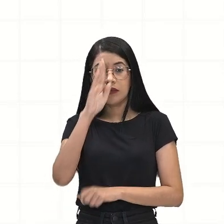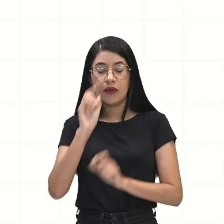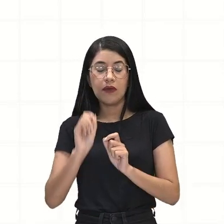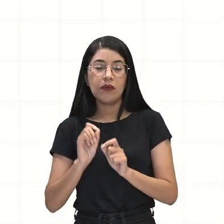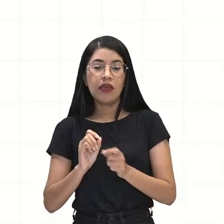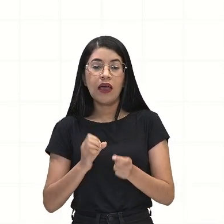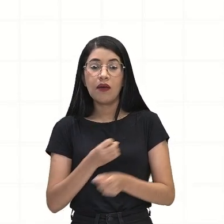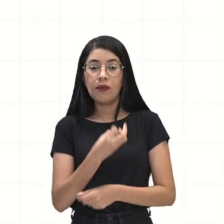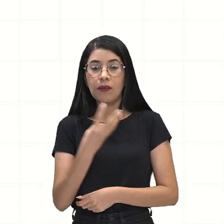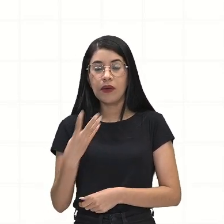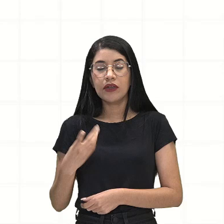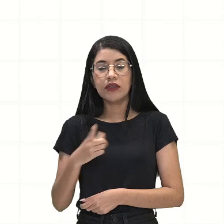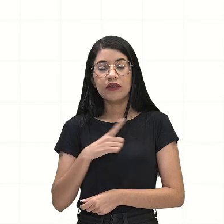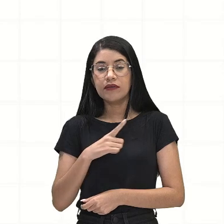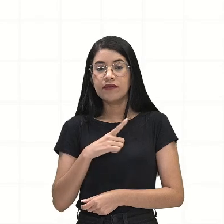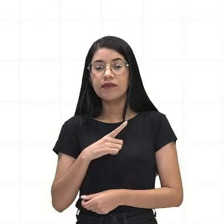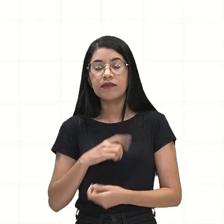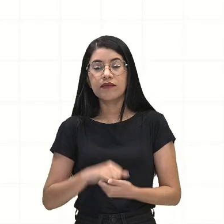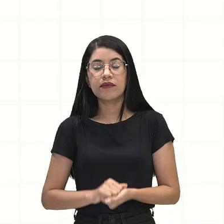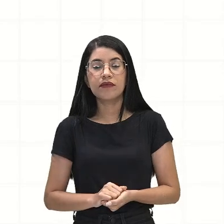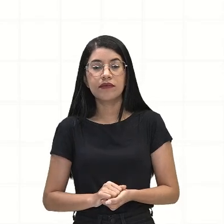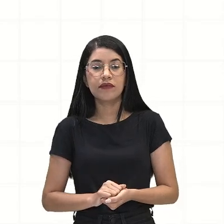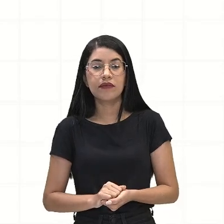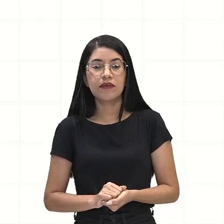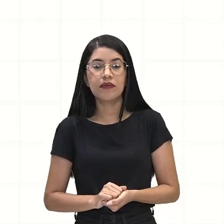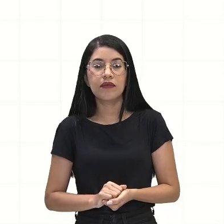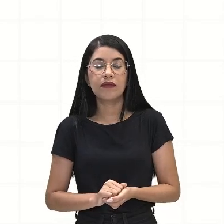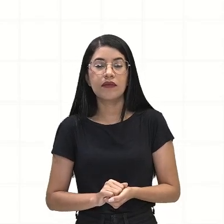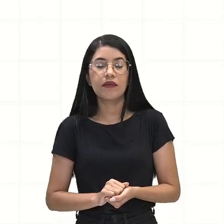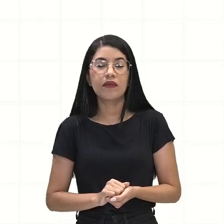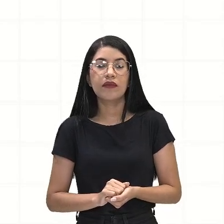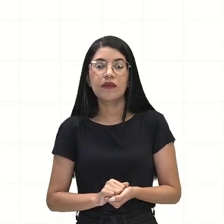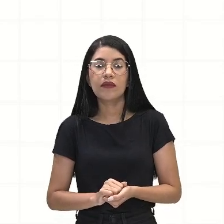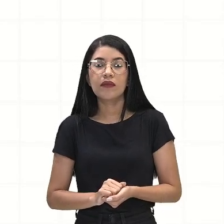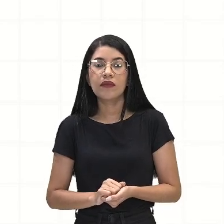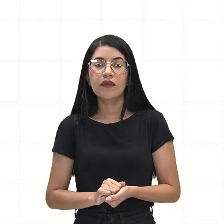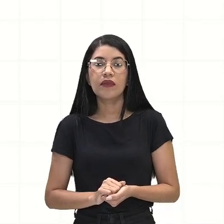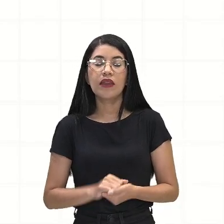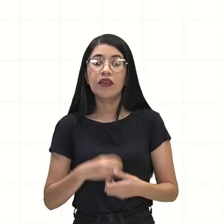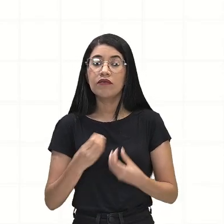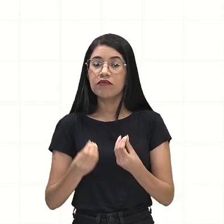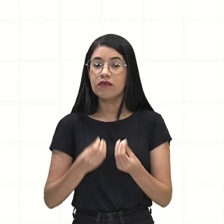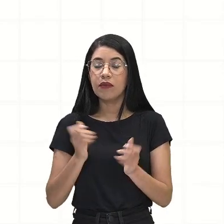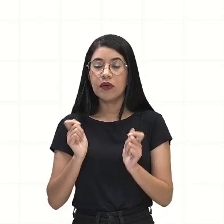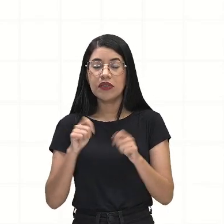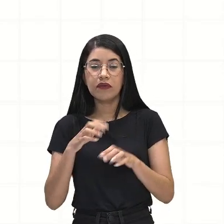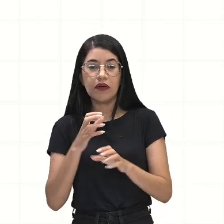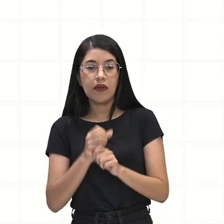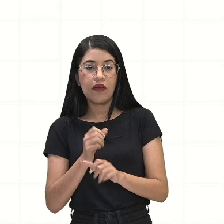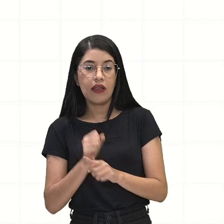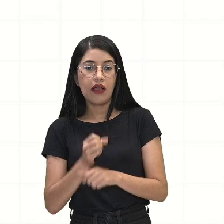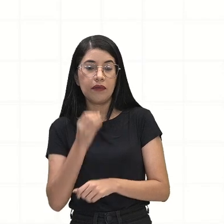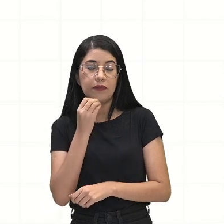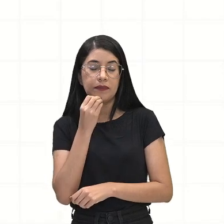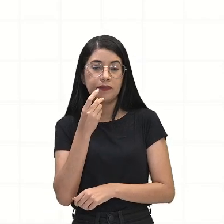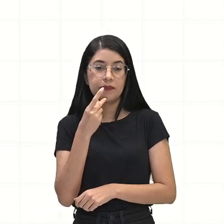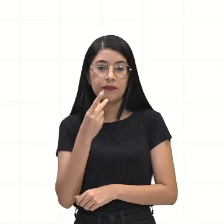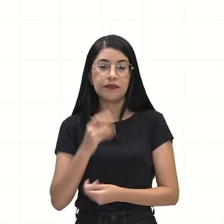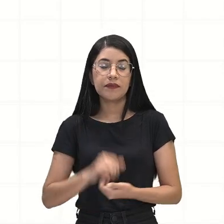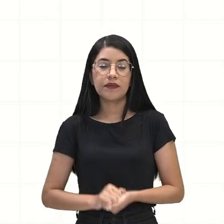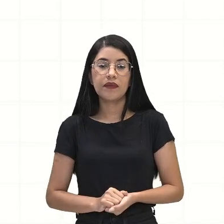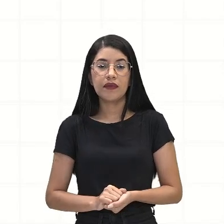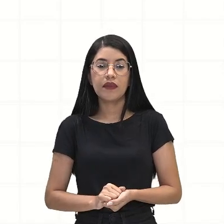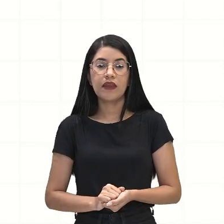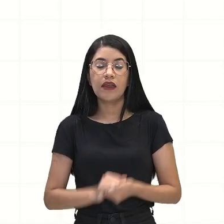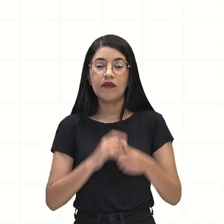espaço amostral, porque uma bolinha já vai ter sido retirada. Aí, como é que eu calculo essa probabilidade? Eu multiplico